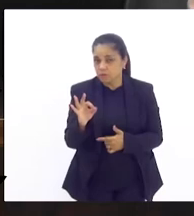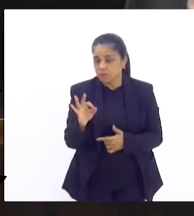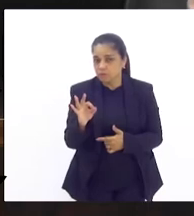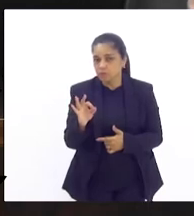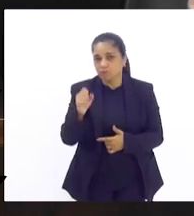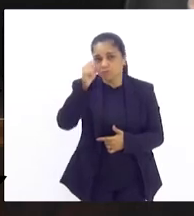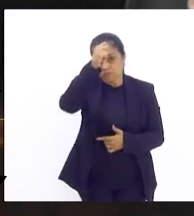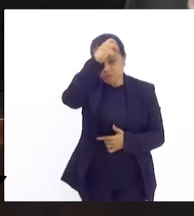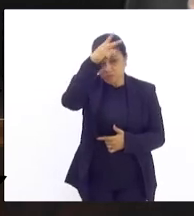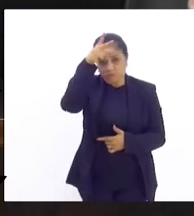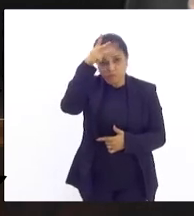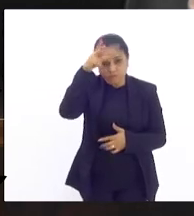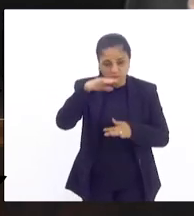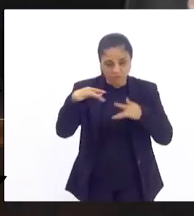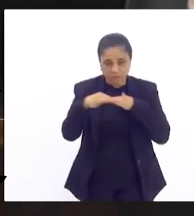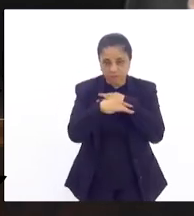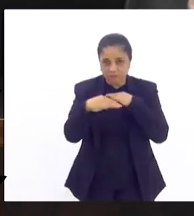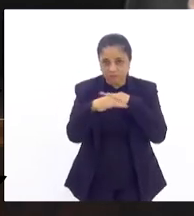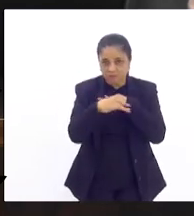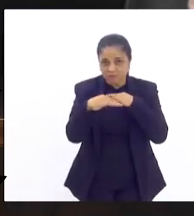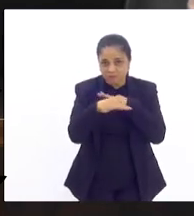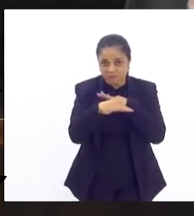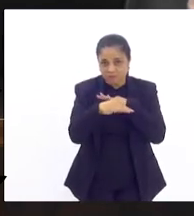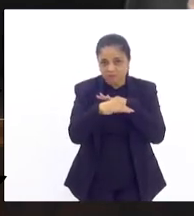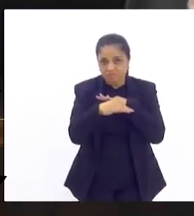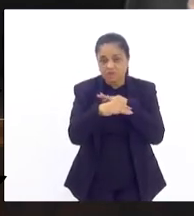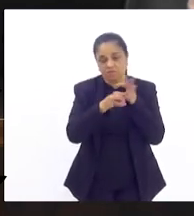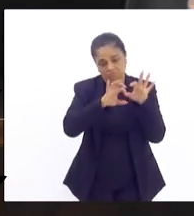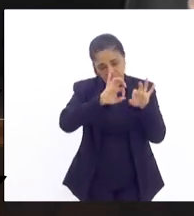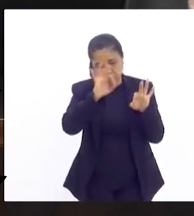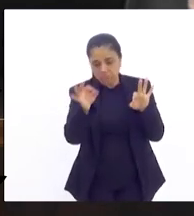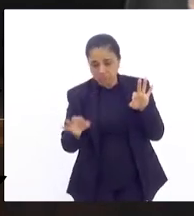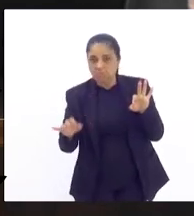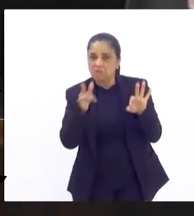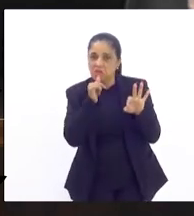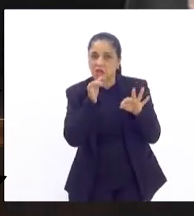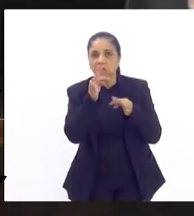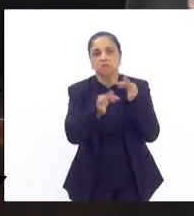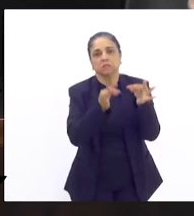município possui água tratada, mais precisamente